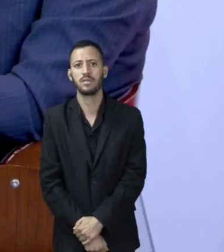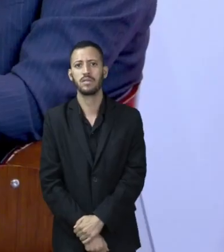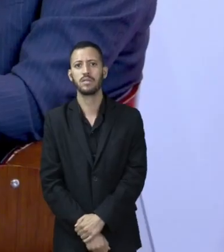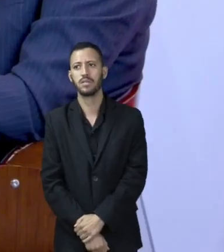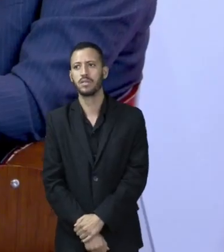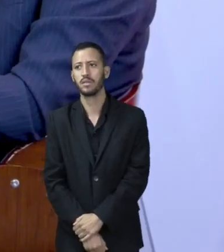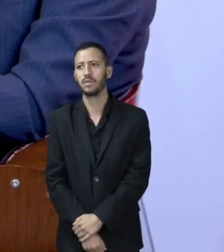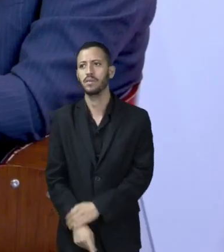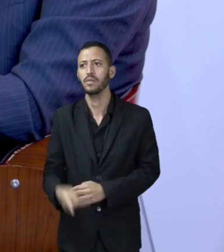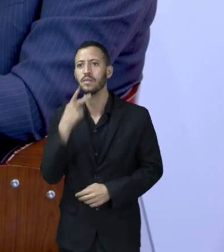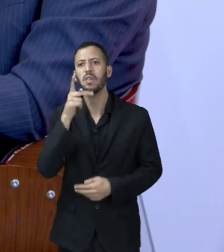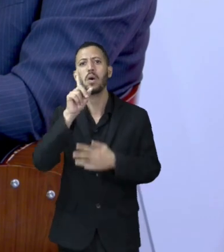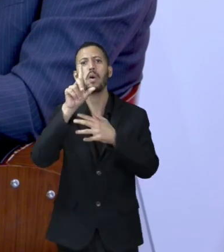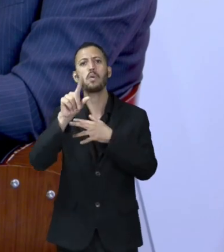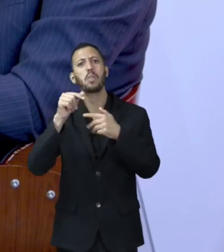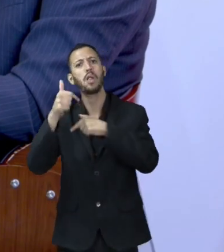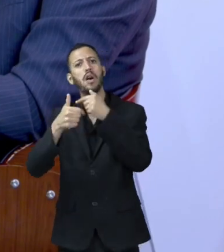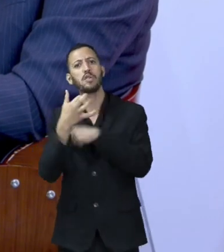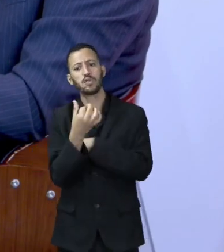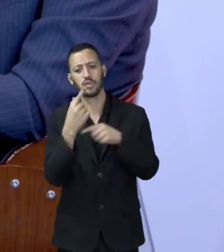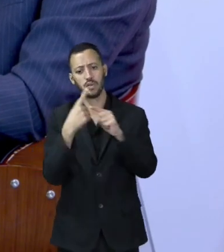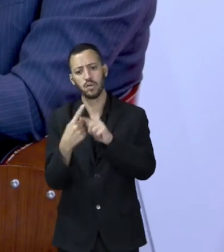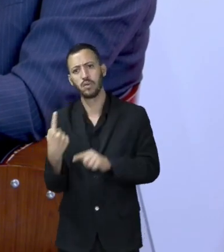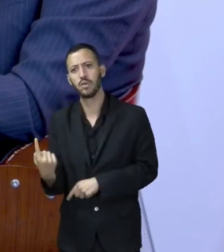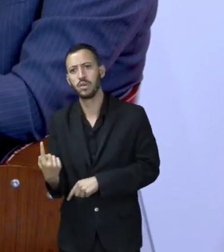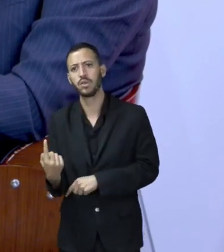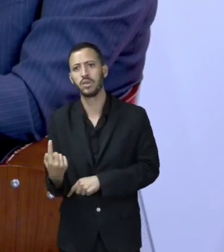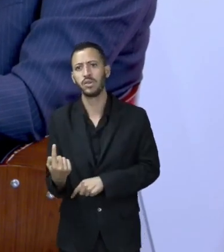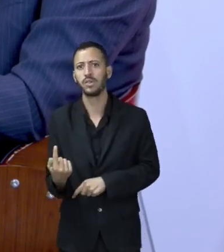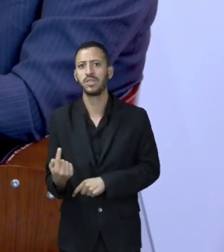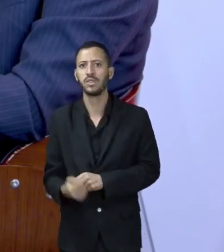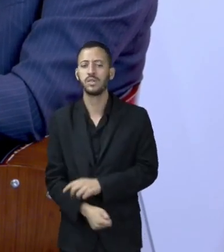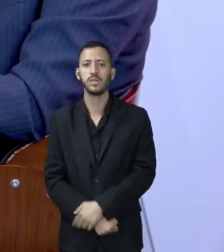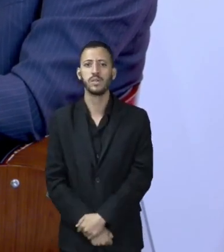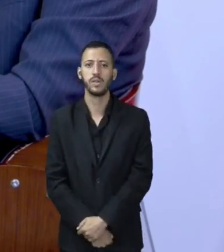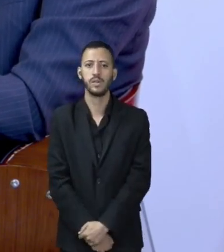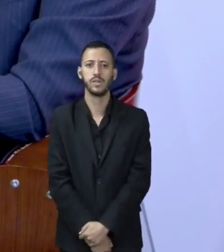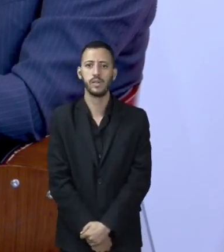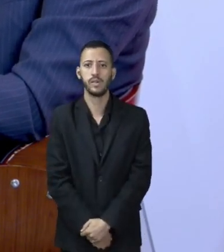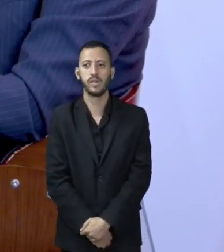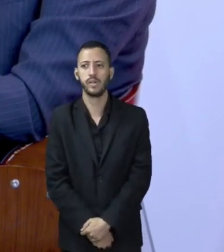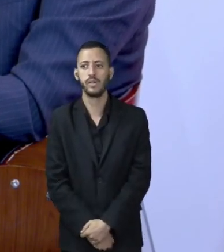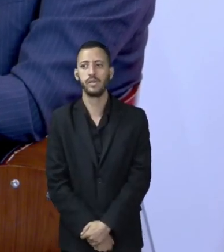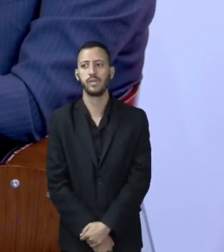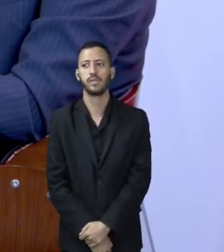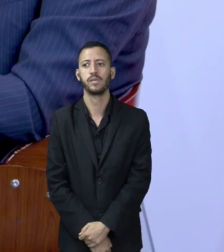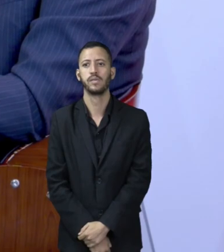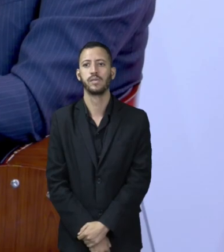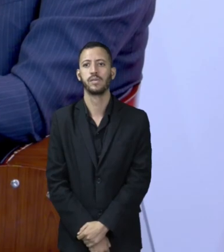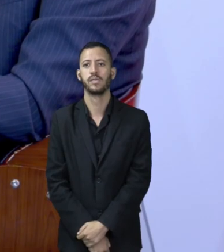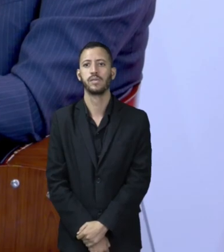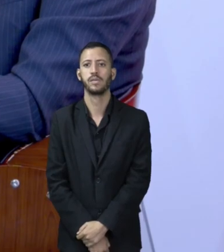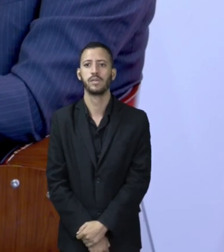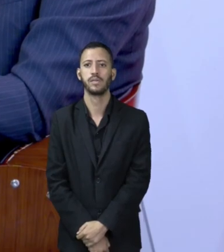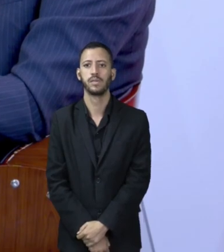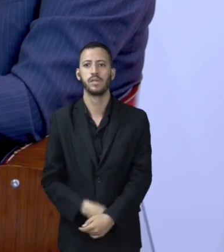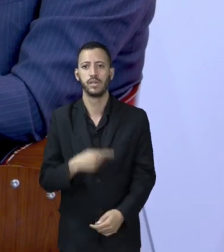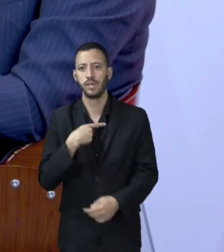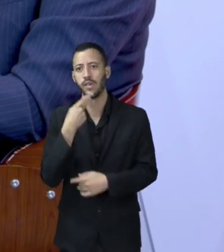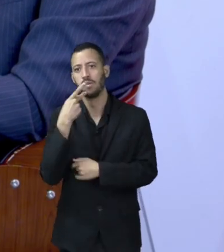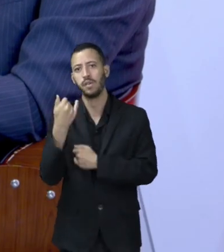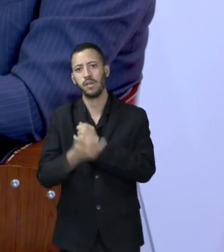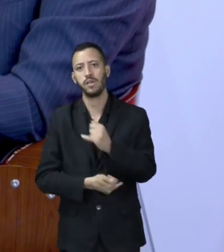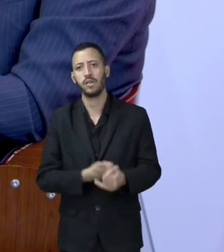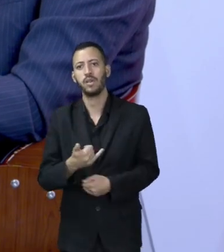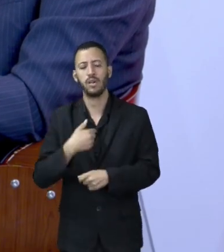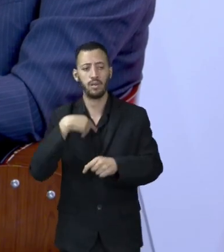também, não sei se você falou, porque eu estava aqui prestando atenção. Falei, foi a primeira coisa que eu falei. Verdade, desculpa. Ela é a grande resposta. Eu falei assim, que eu brinco falando sério, fui até